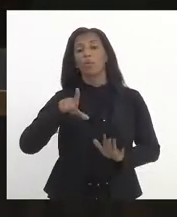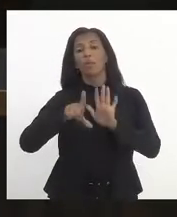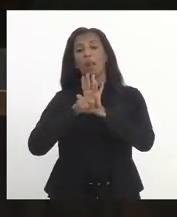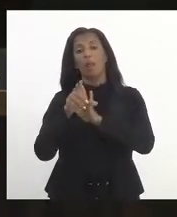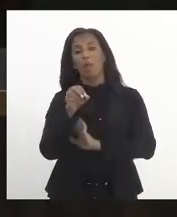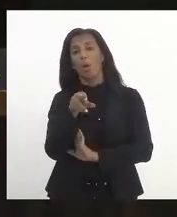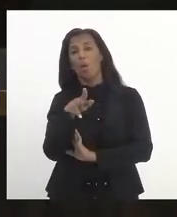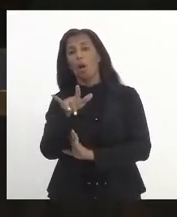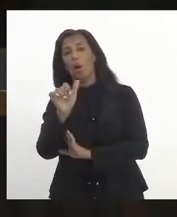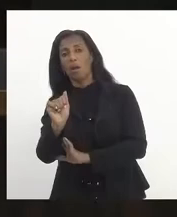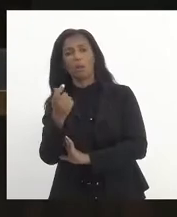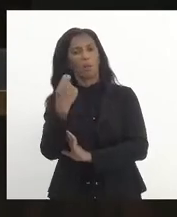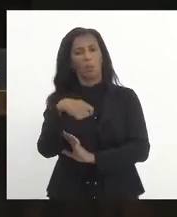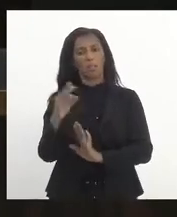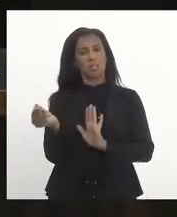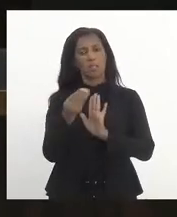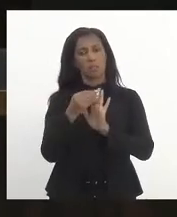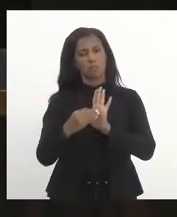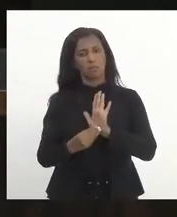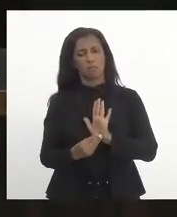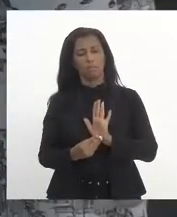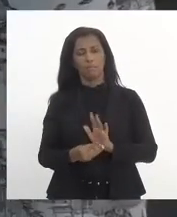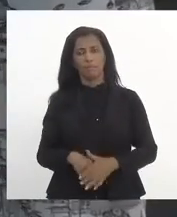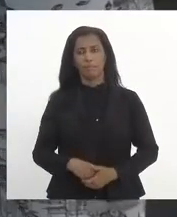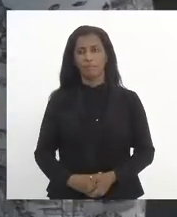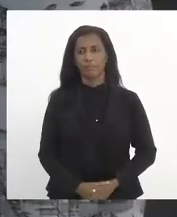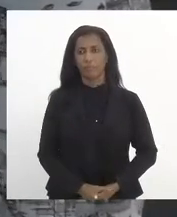nada. Senhor presidente, olha só,